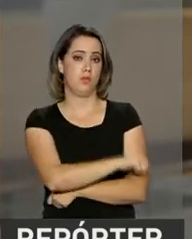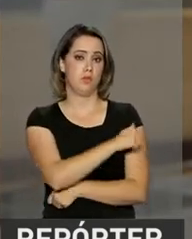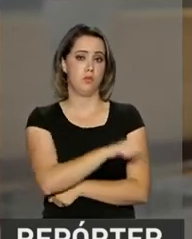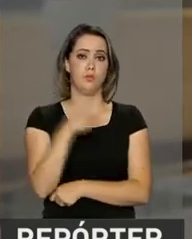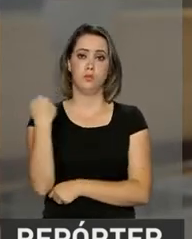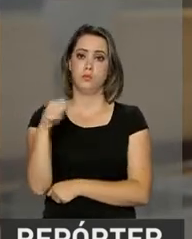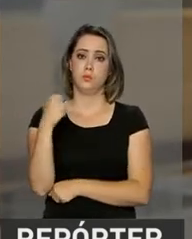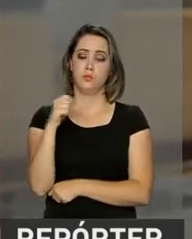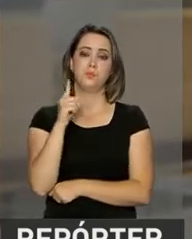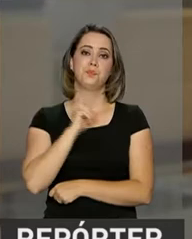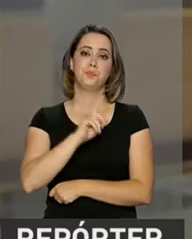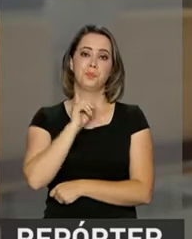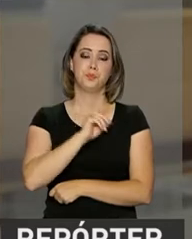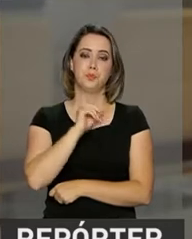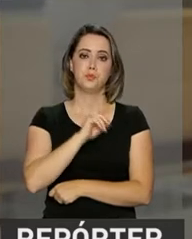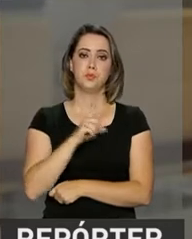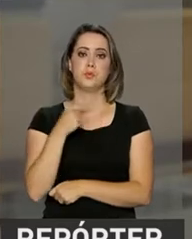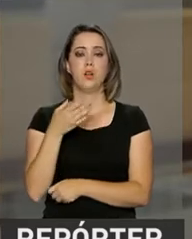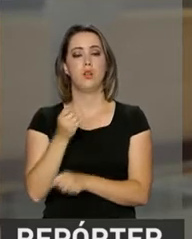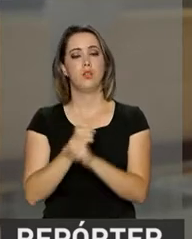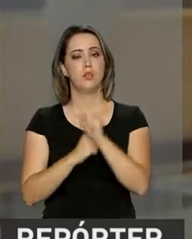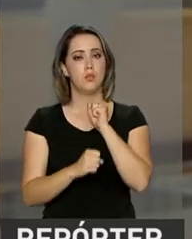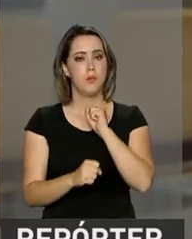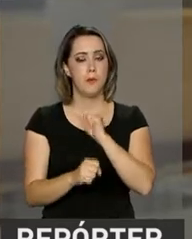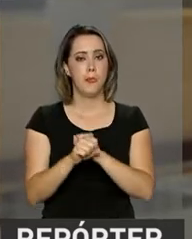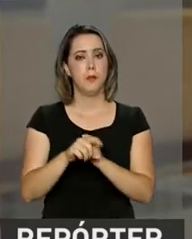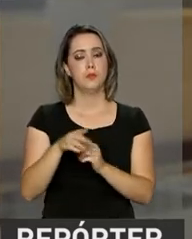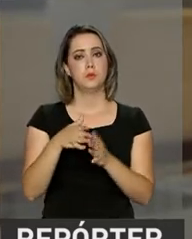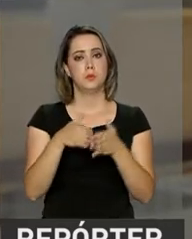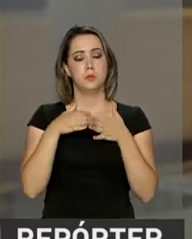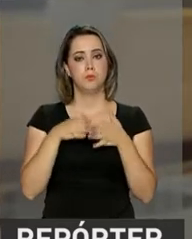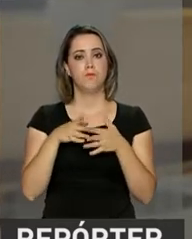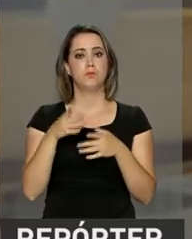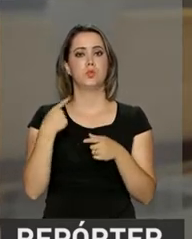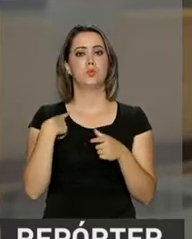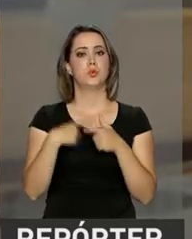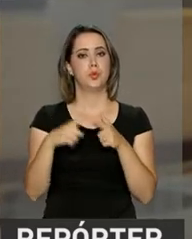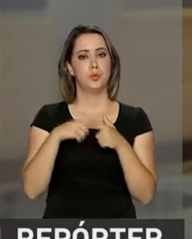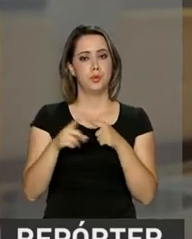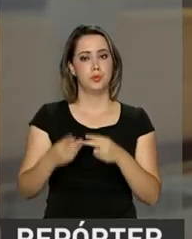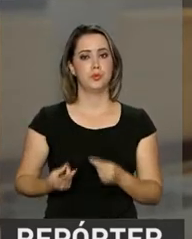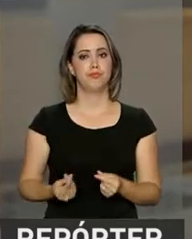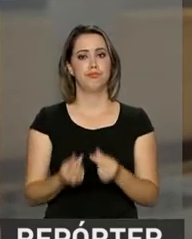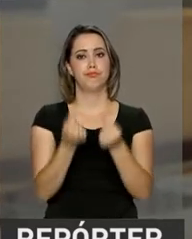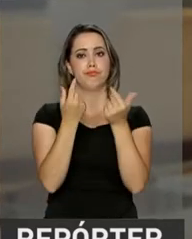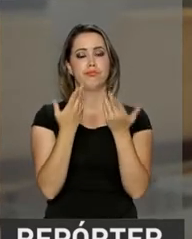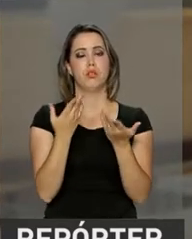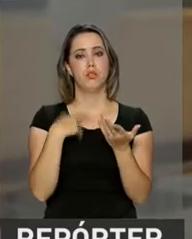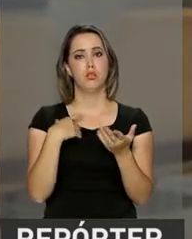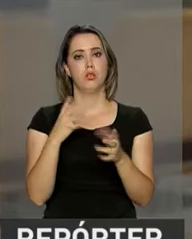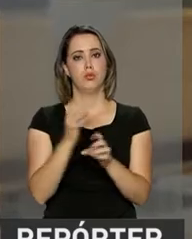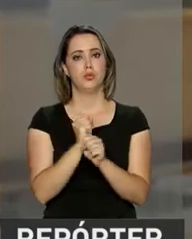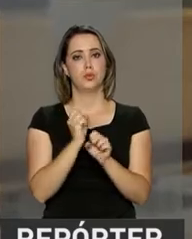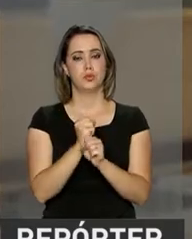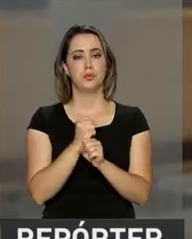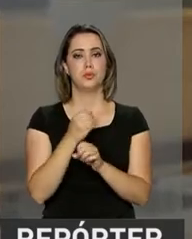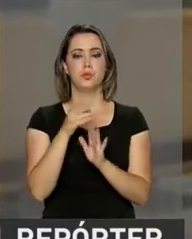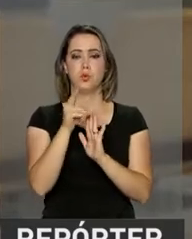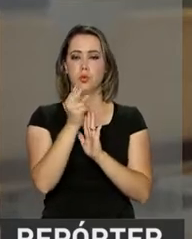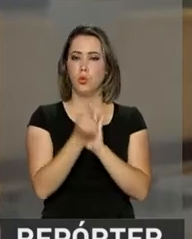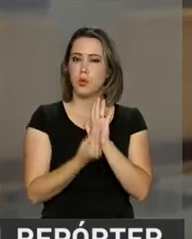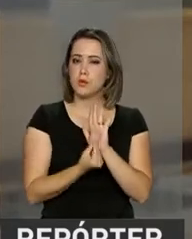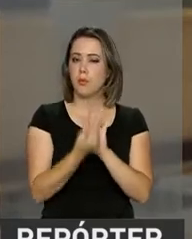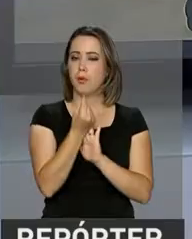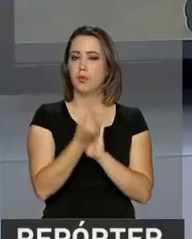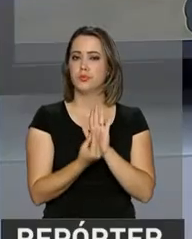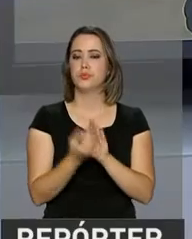Grande do Sul e Minas Gerais, que no ano passado decretaram calamidade financeira em suas contas públicas. Eu